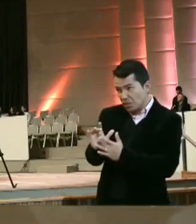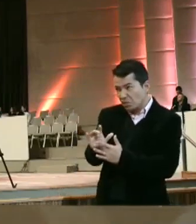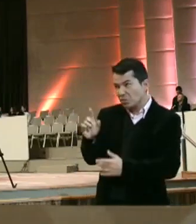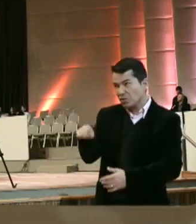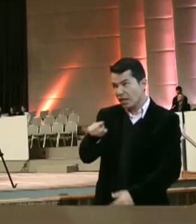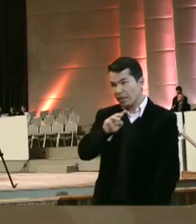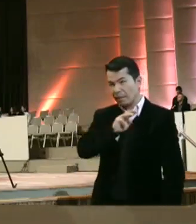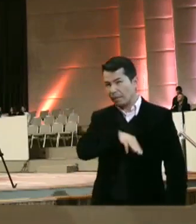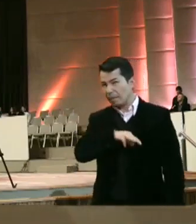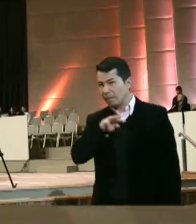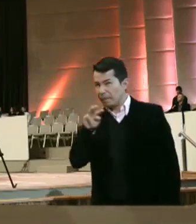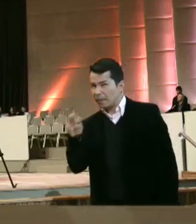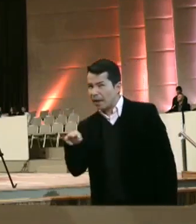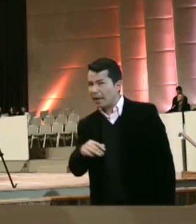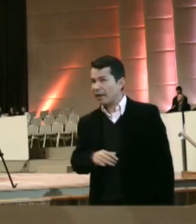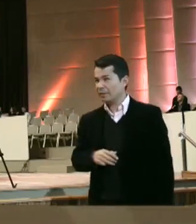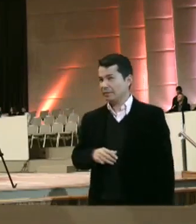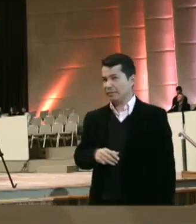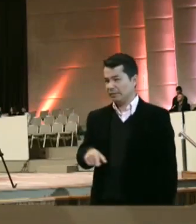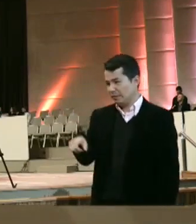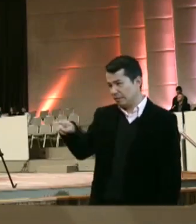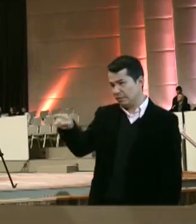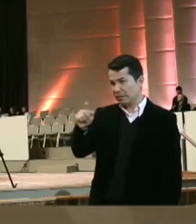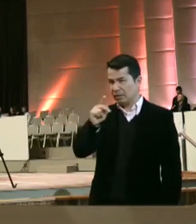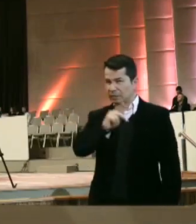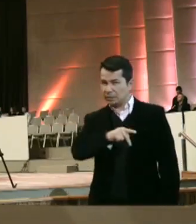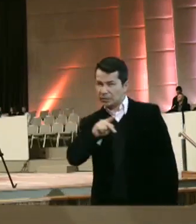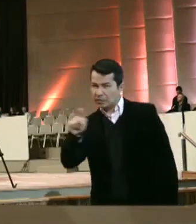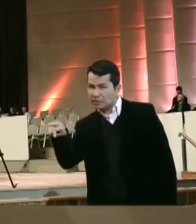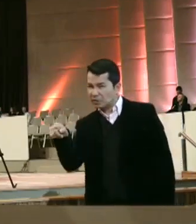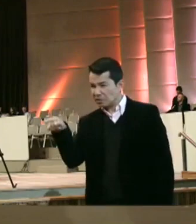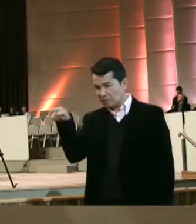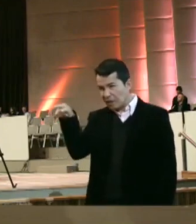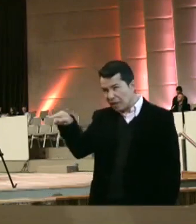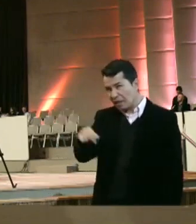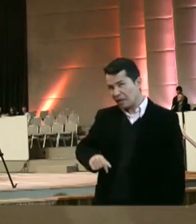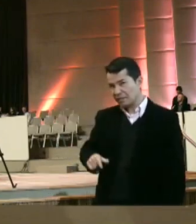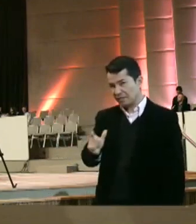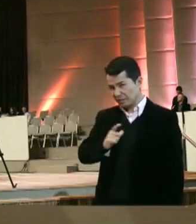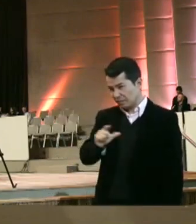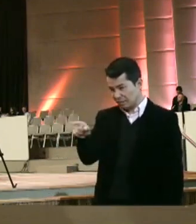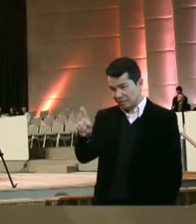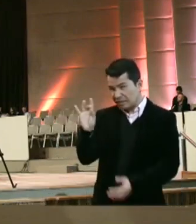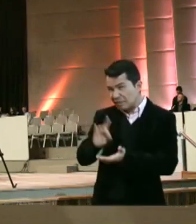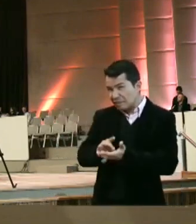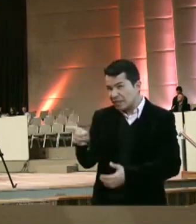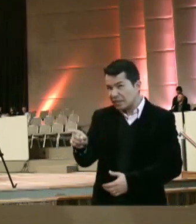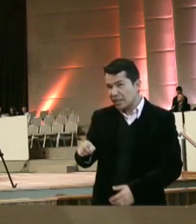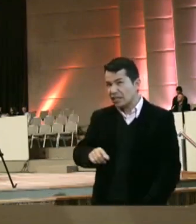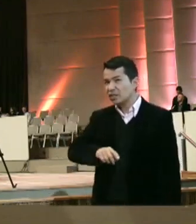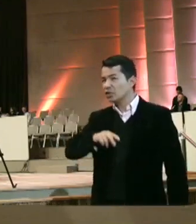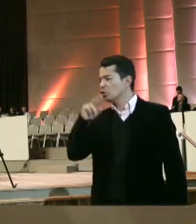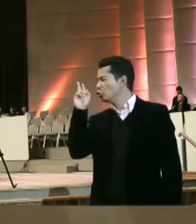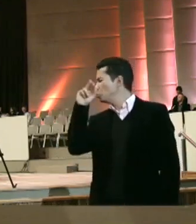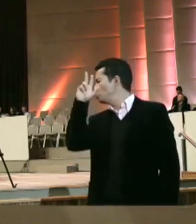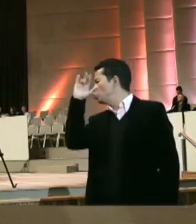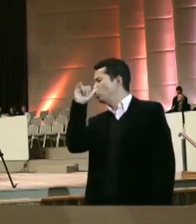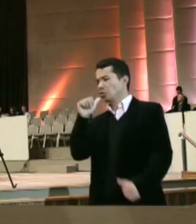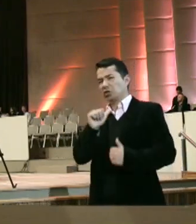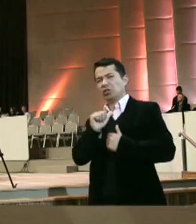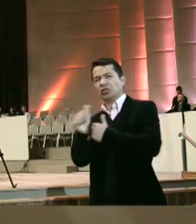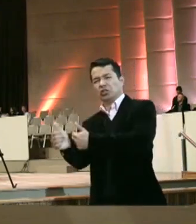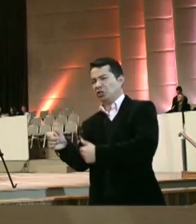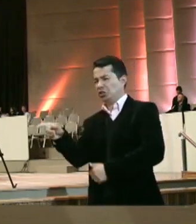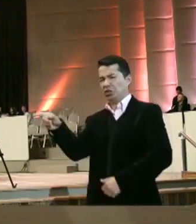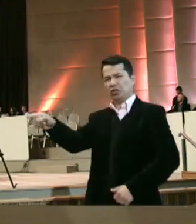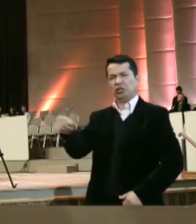um mestre de Israel, um professor dos valores espirituais, ele nunca iria nessa